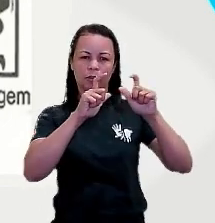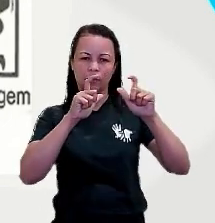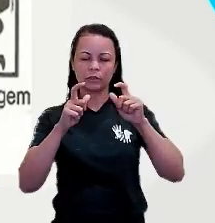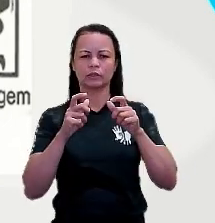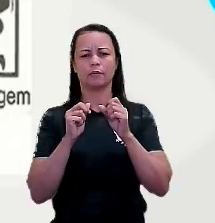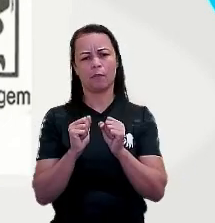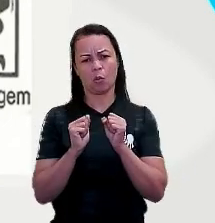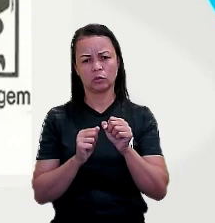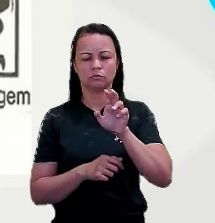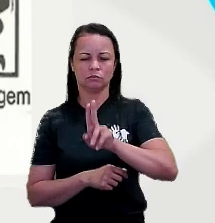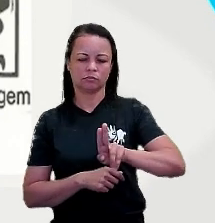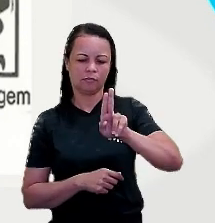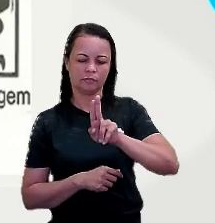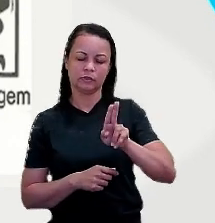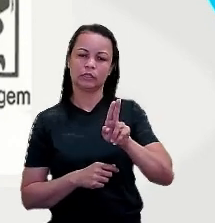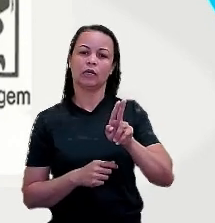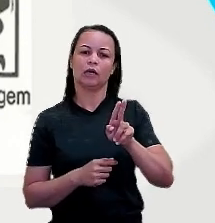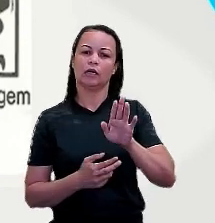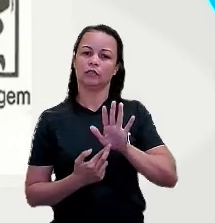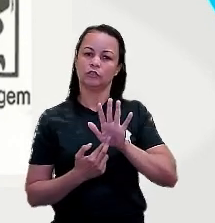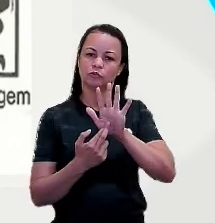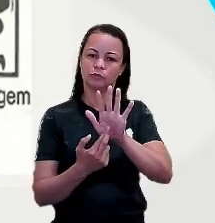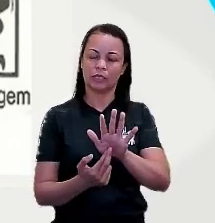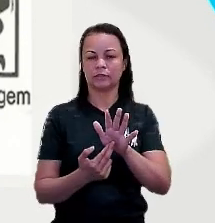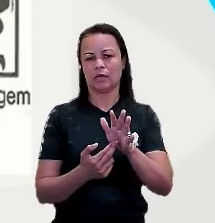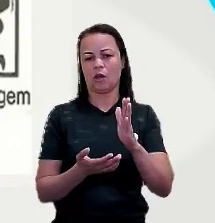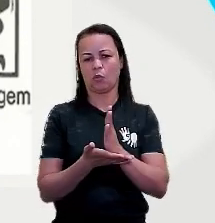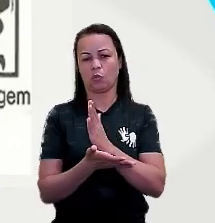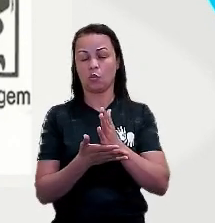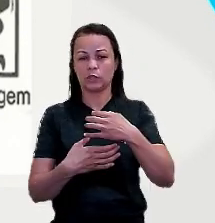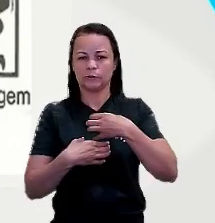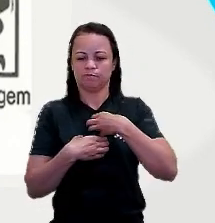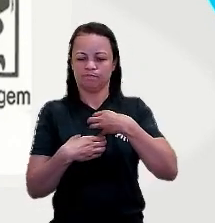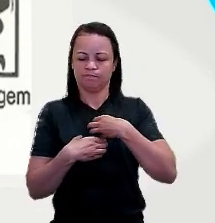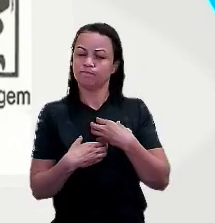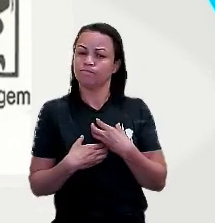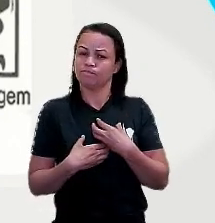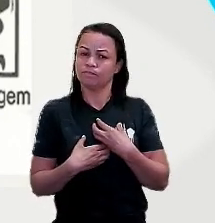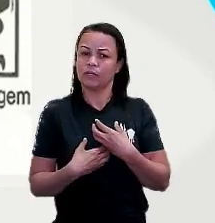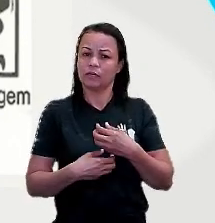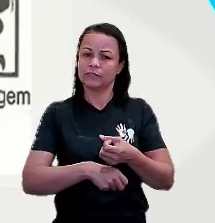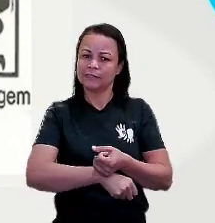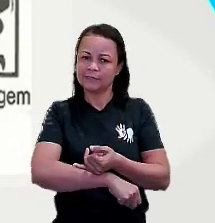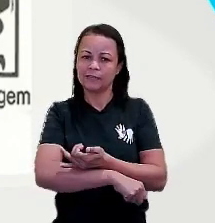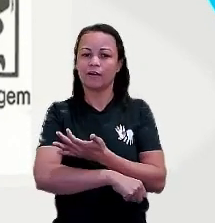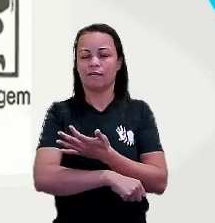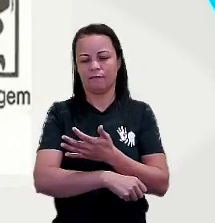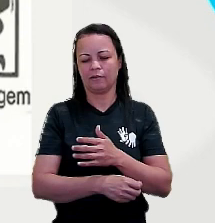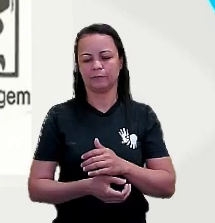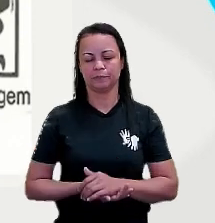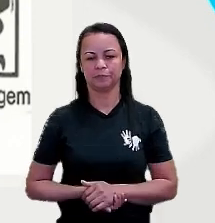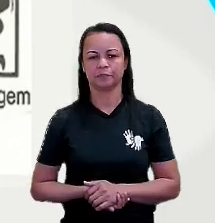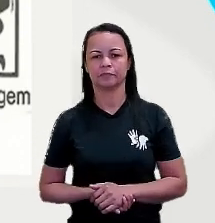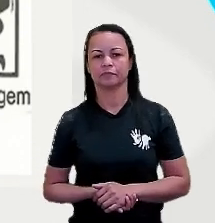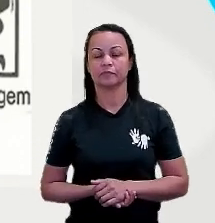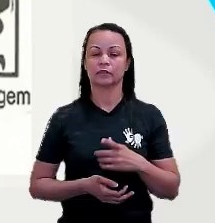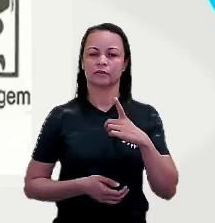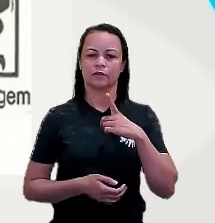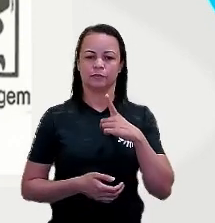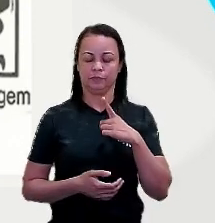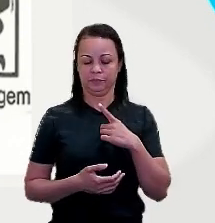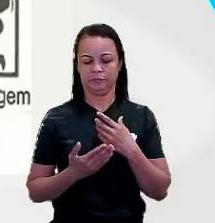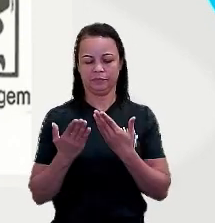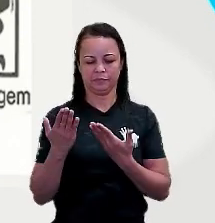ser usados para expressar algumas emoções, alguns sentimentos, tá? Então, temos aqui,